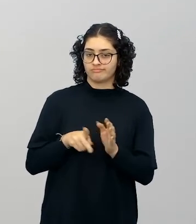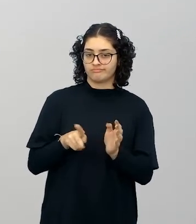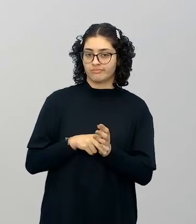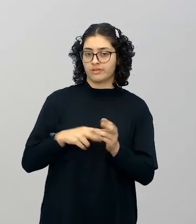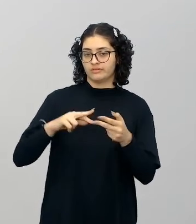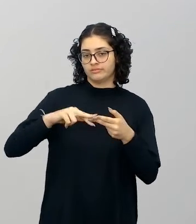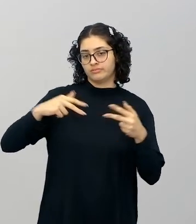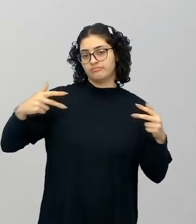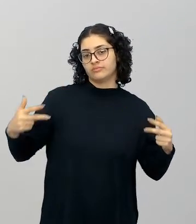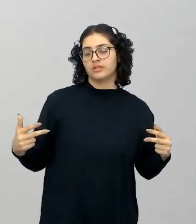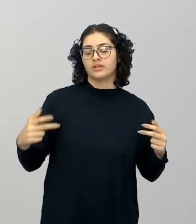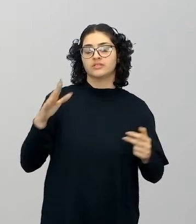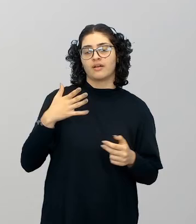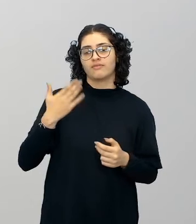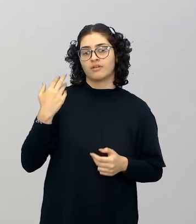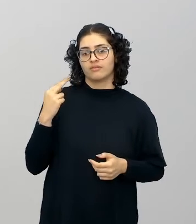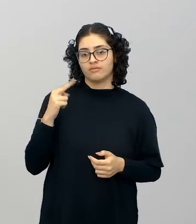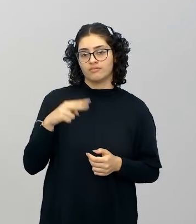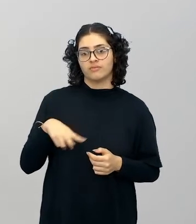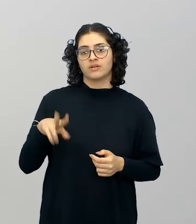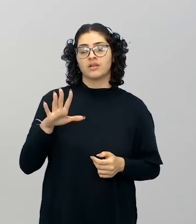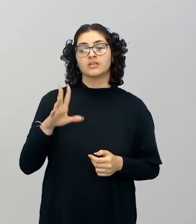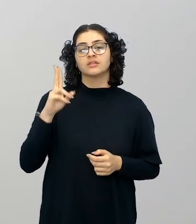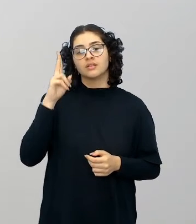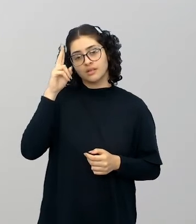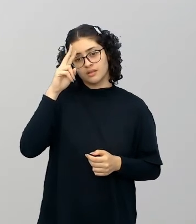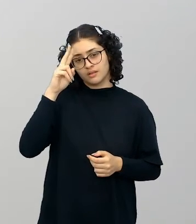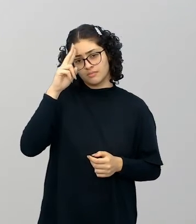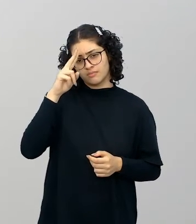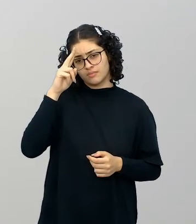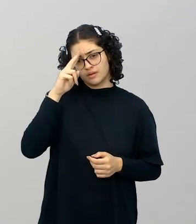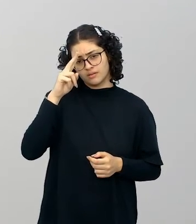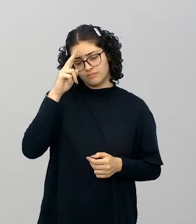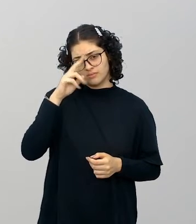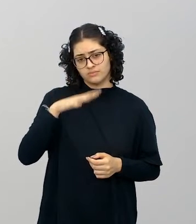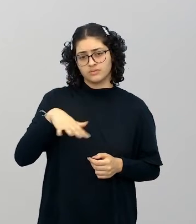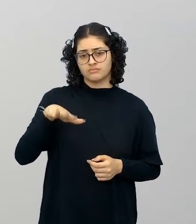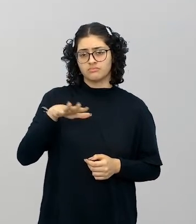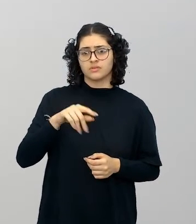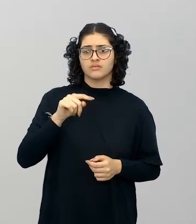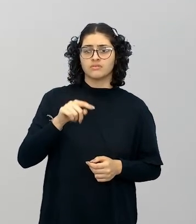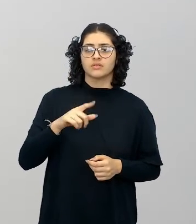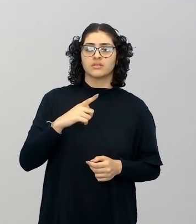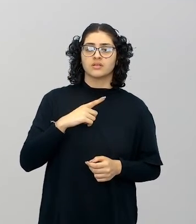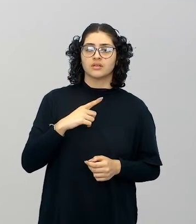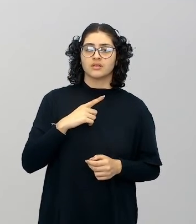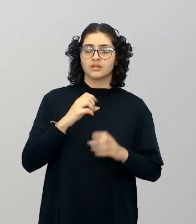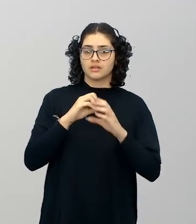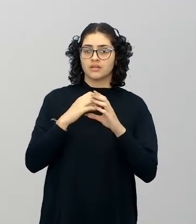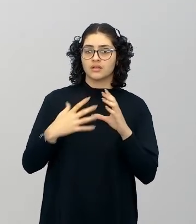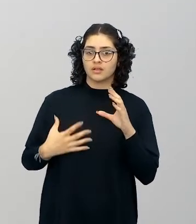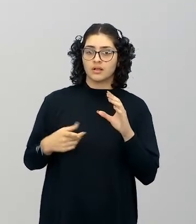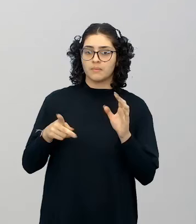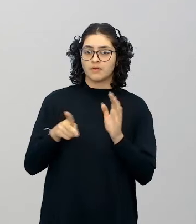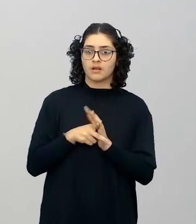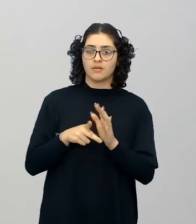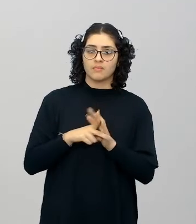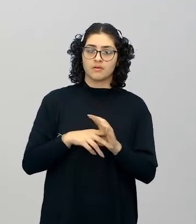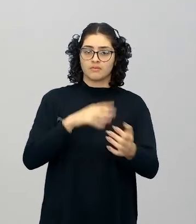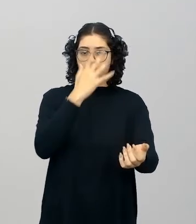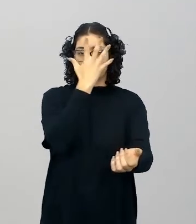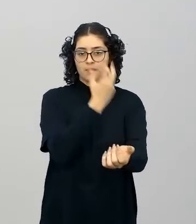já viu anteriormente e a gente está aí relembrando para vocês nesses aspectos aí da